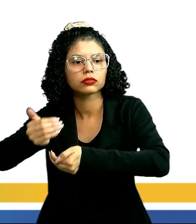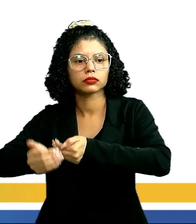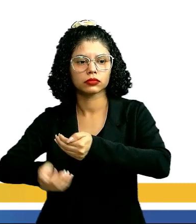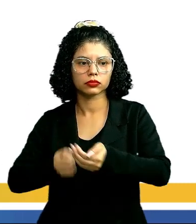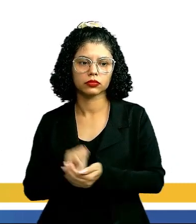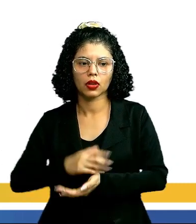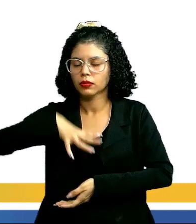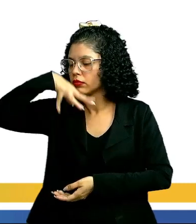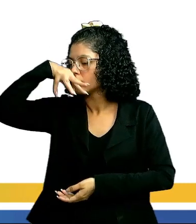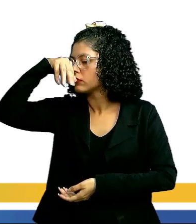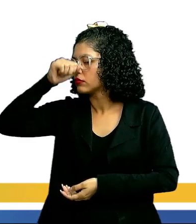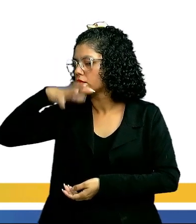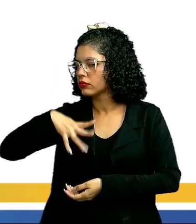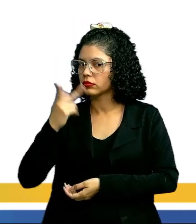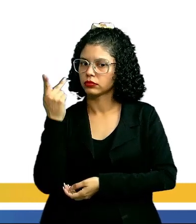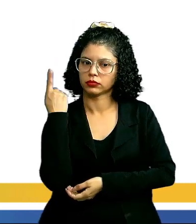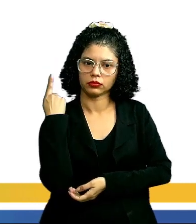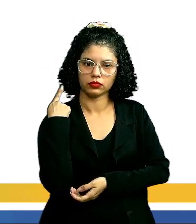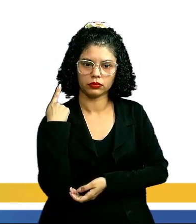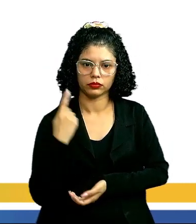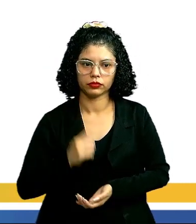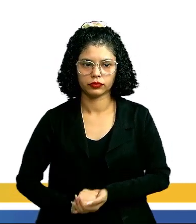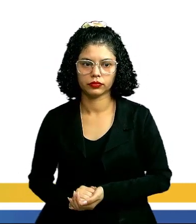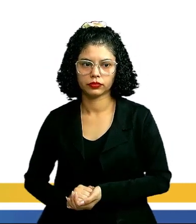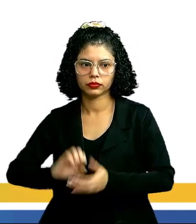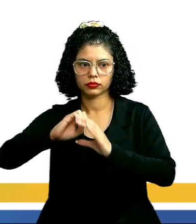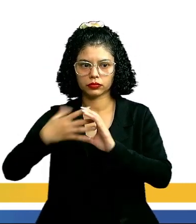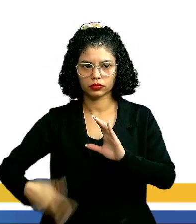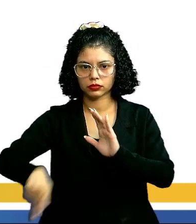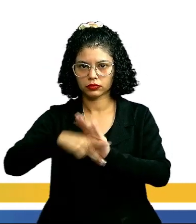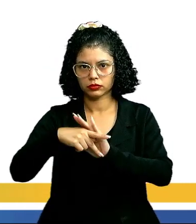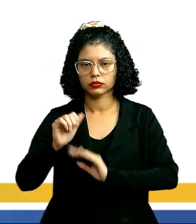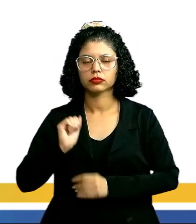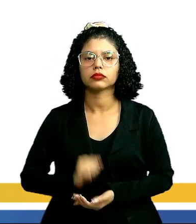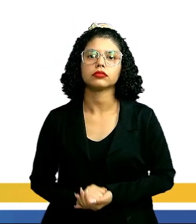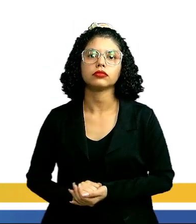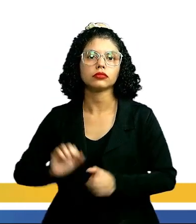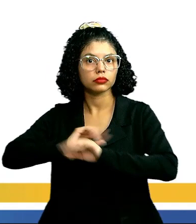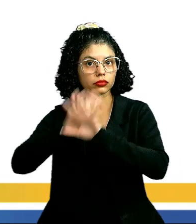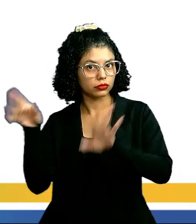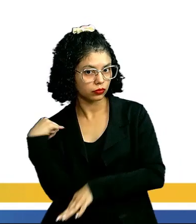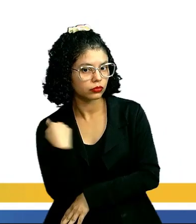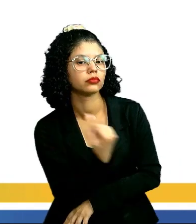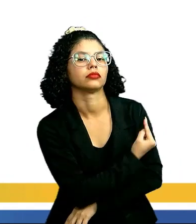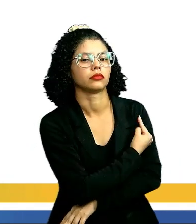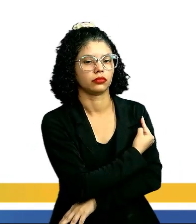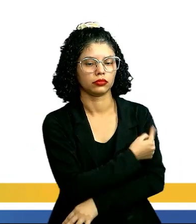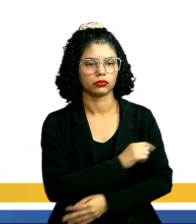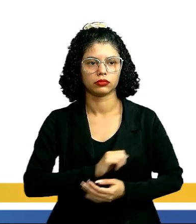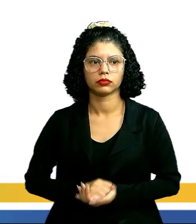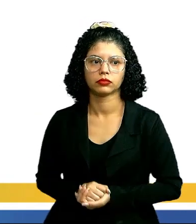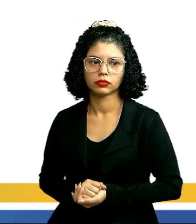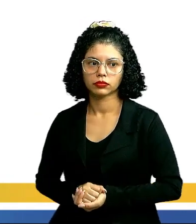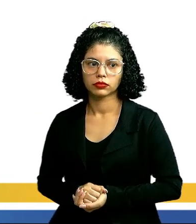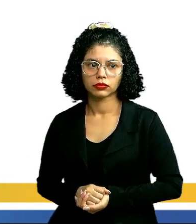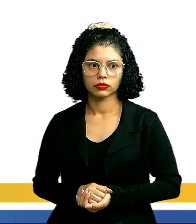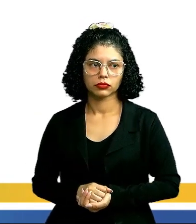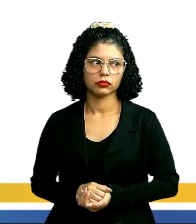e respiração por pulmões. Legal. Essas são as características dos mamíferos, inclusive nós.